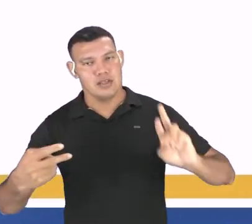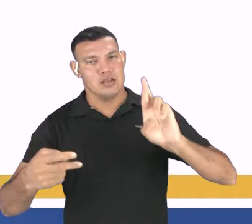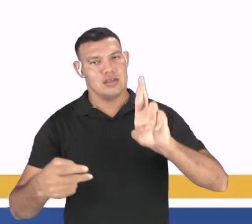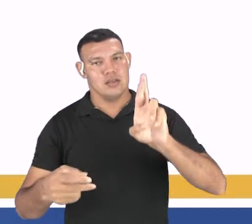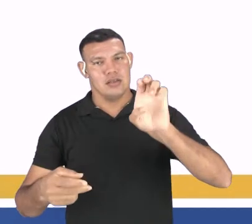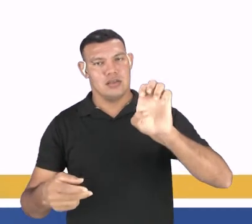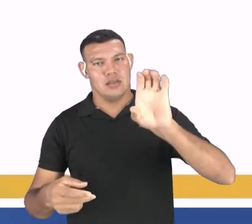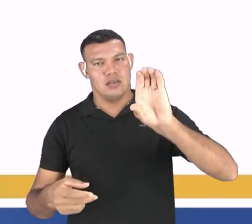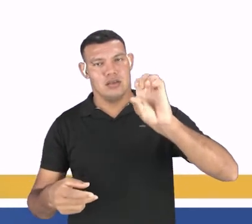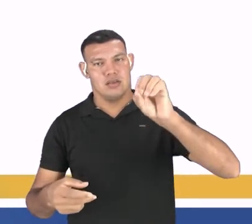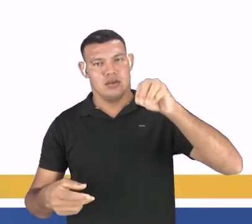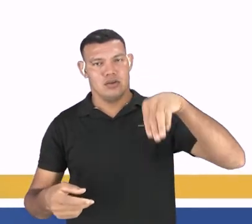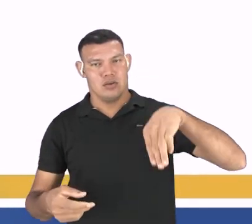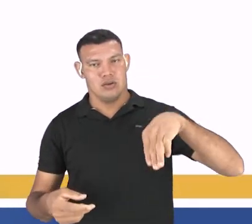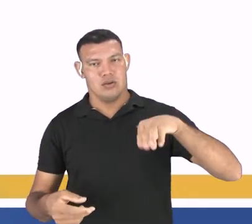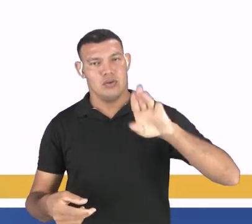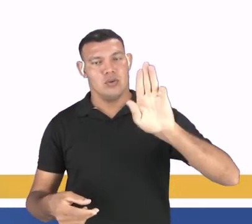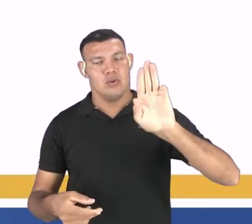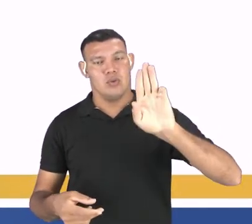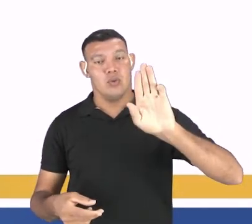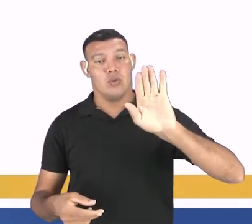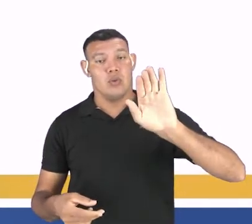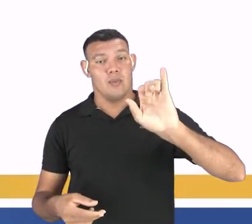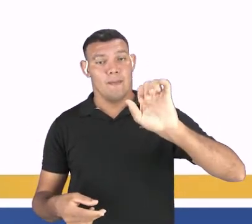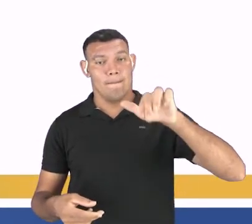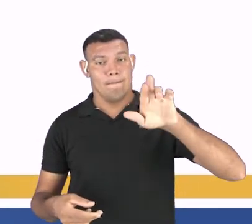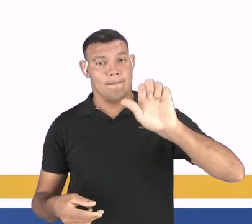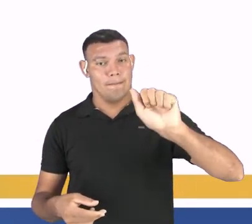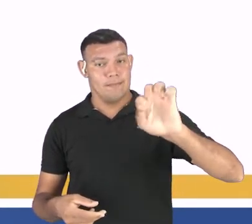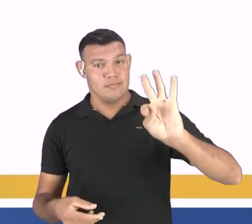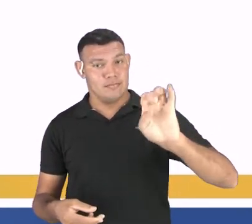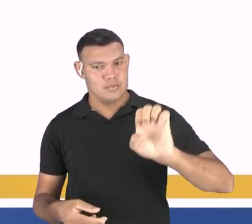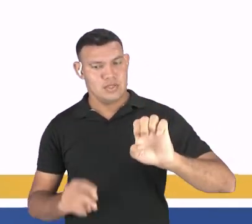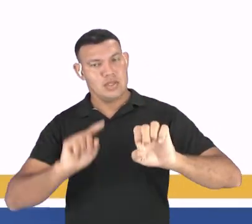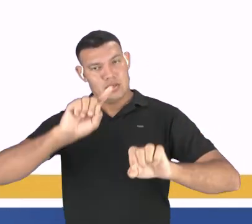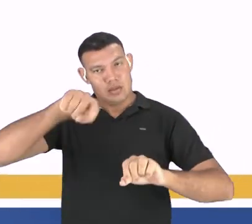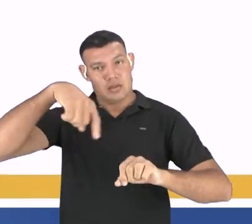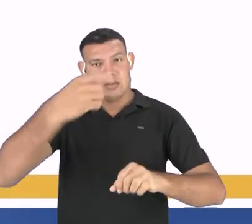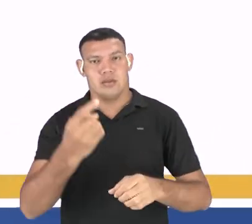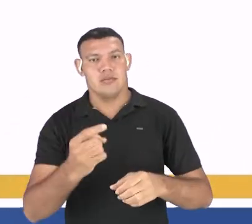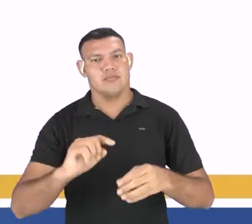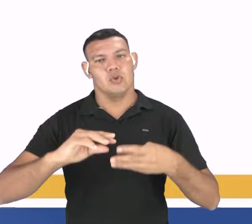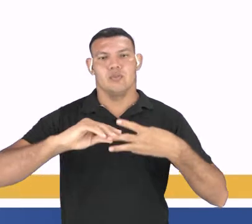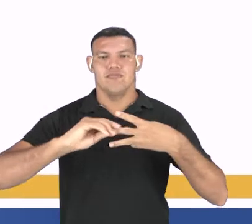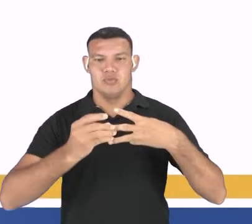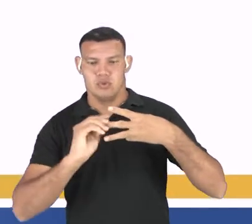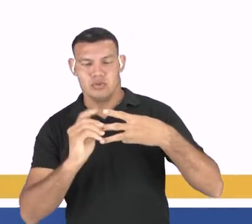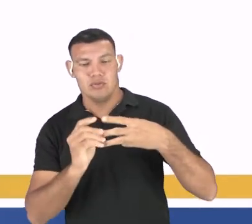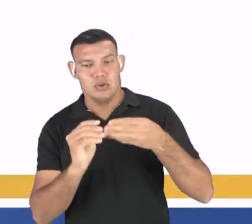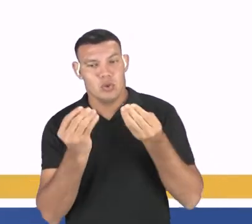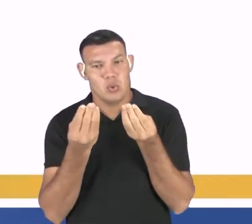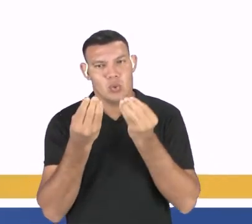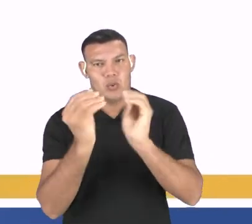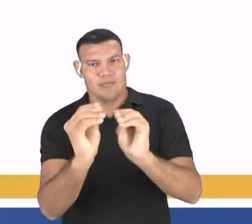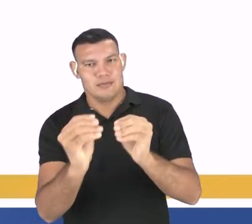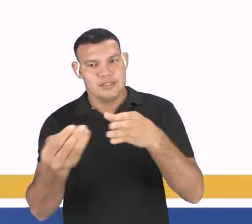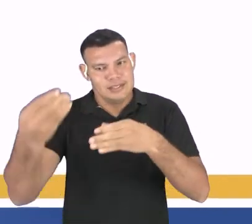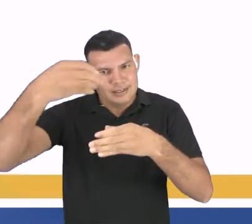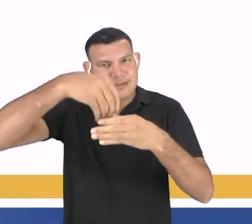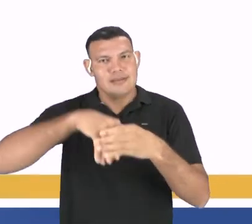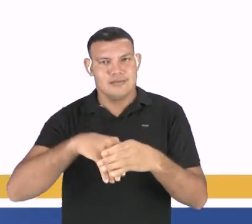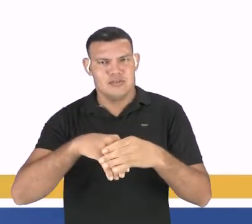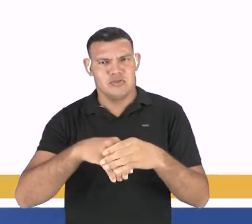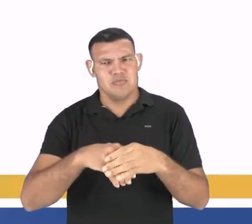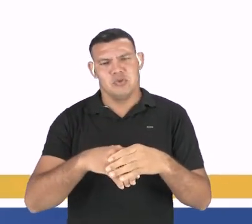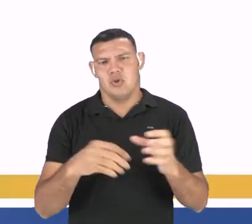um depois disso a distância era o Teu DNA combiná-los para o as células e pode ser uma bactéria pode ser um vírus